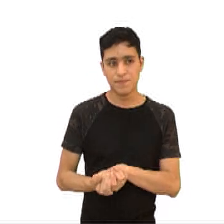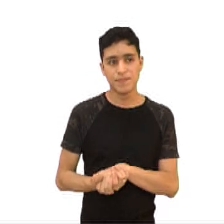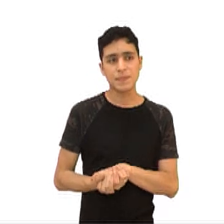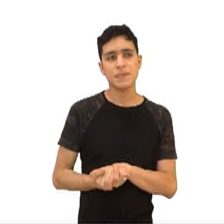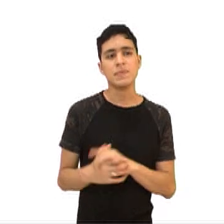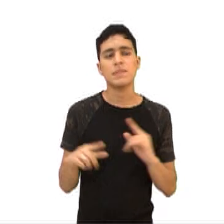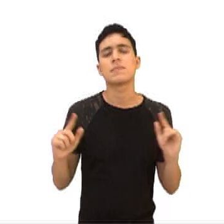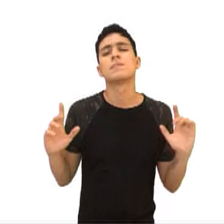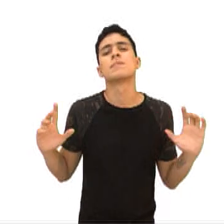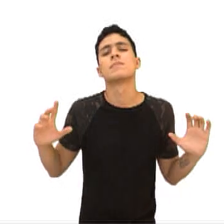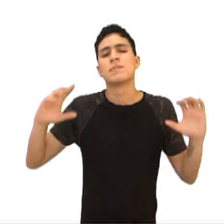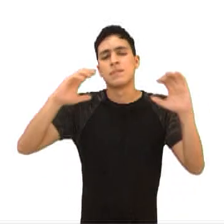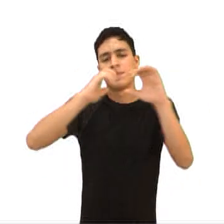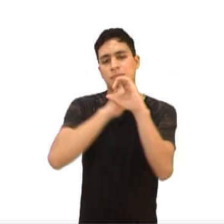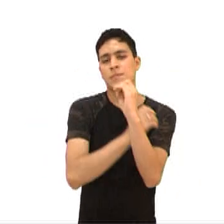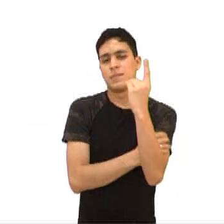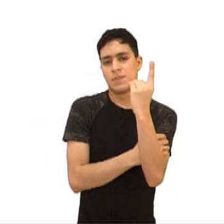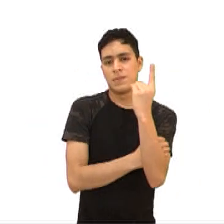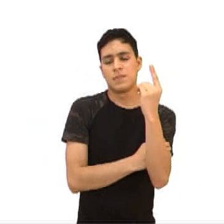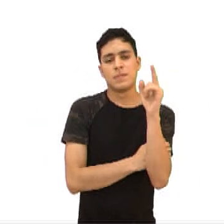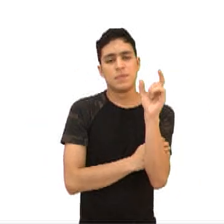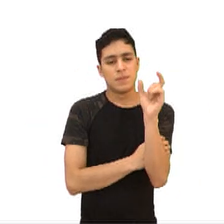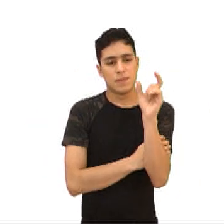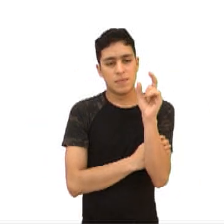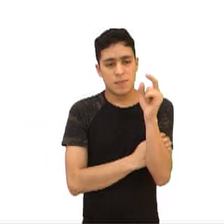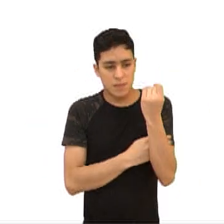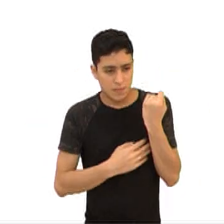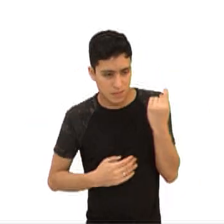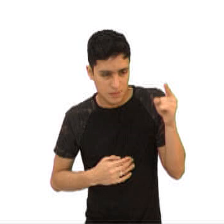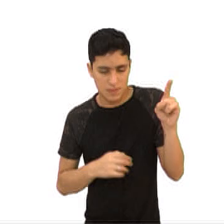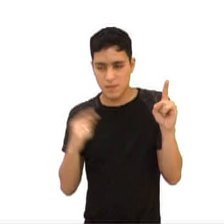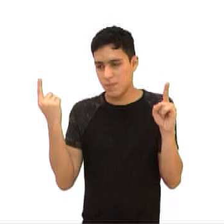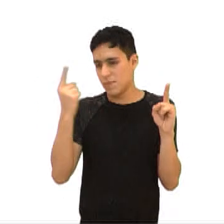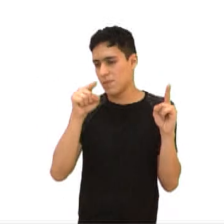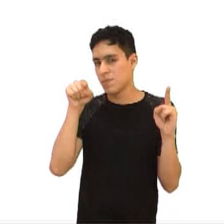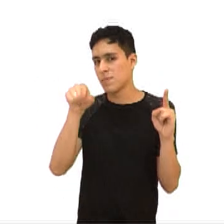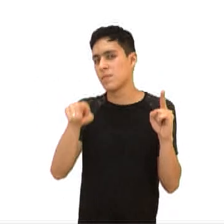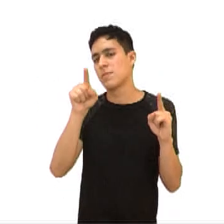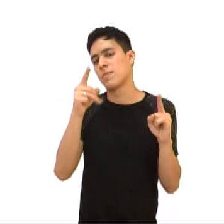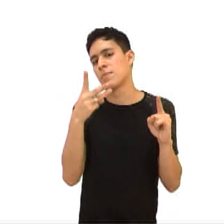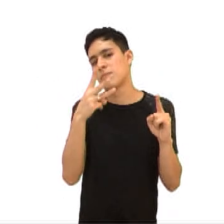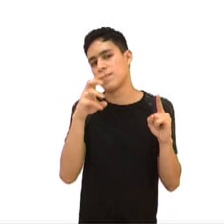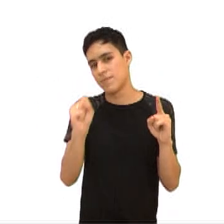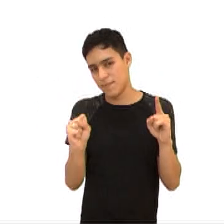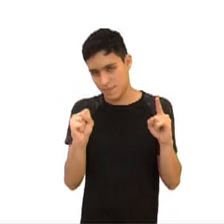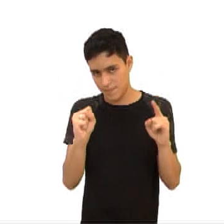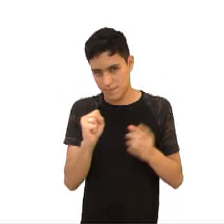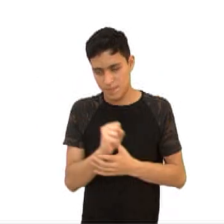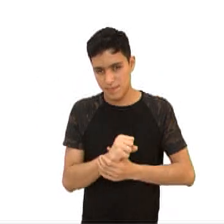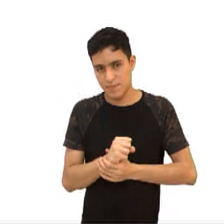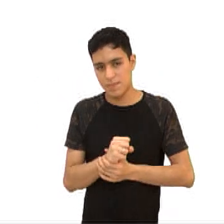em que a soma do primeiro termo e do último termo é 38,